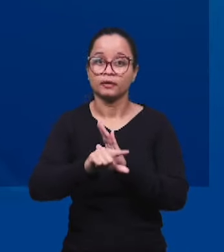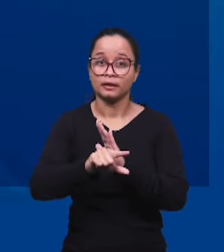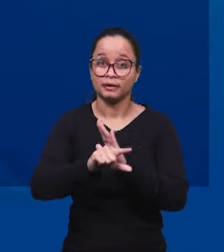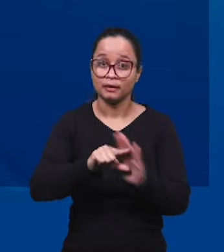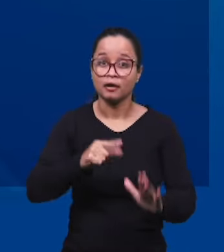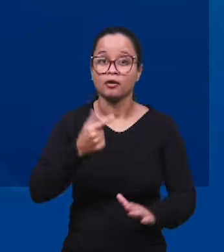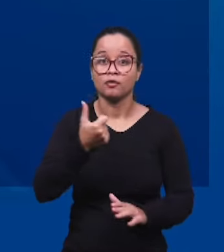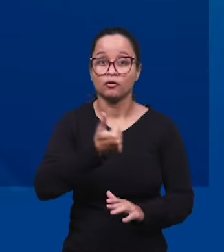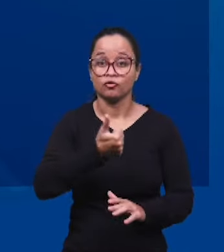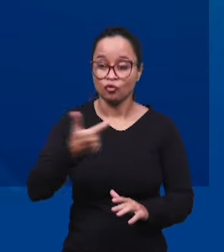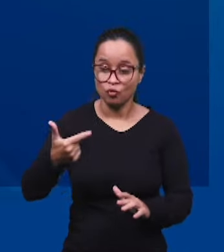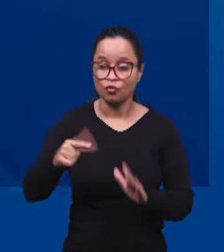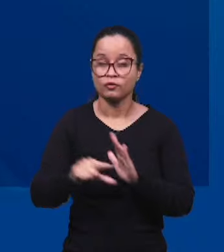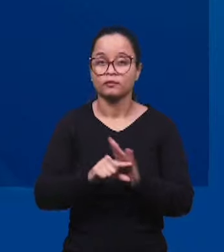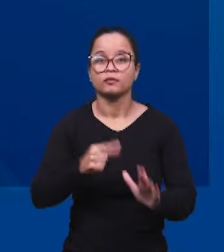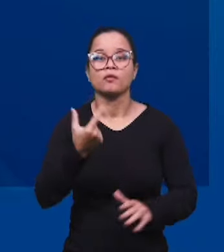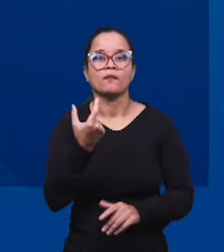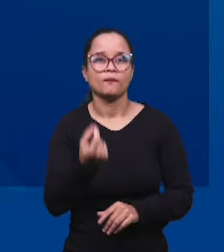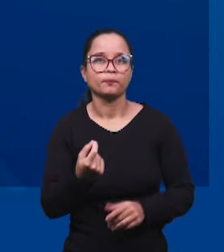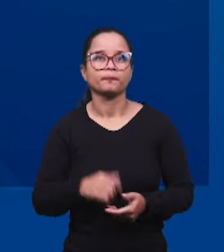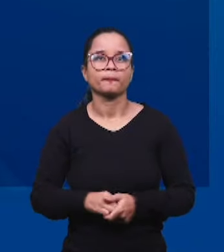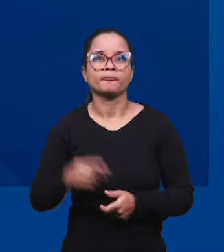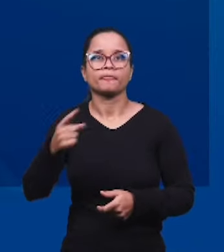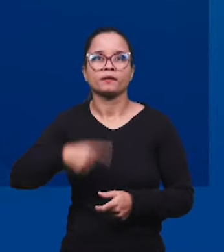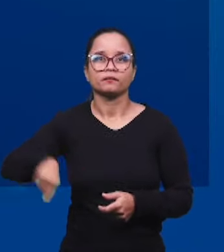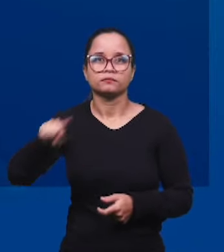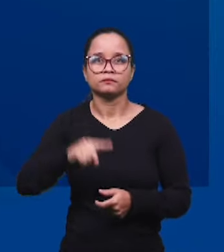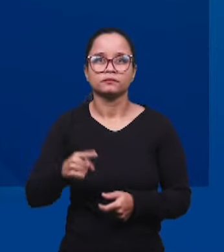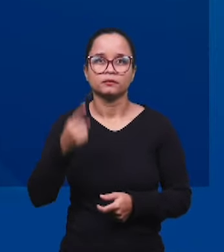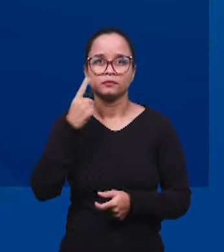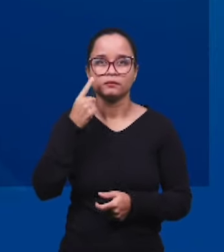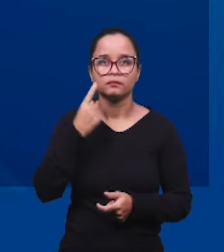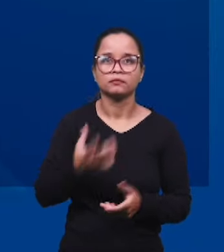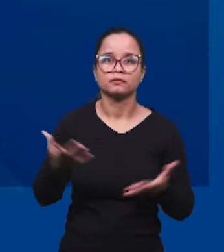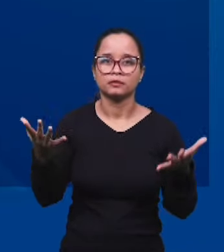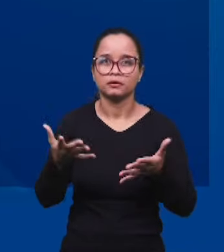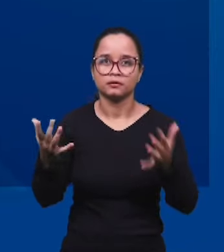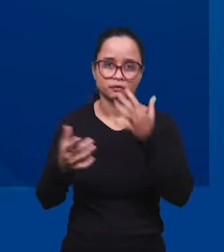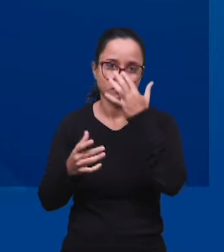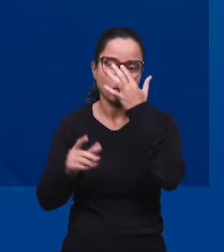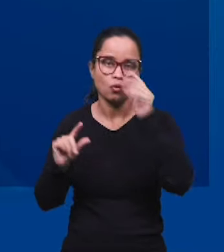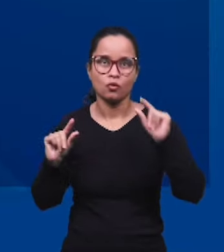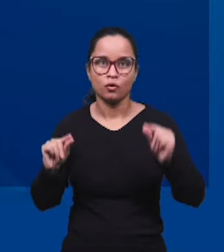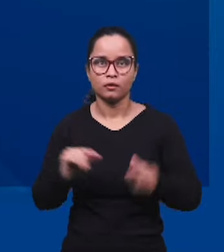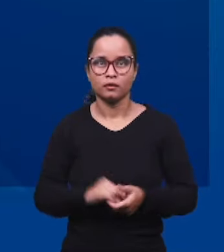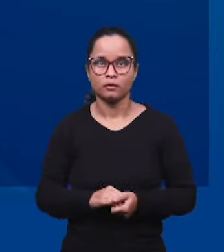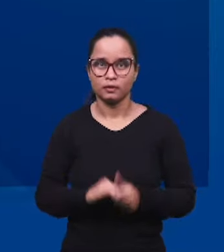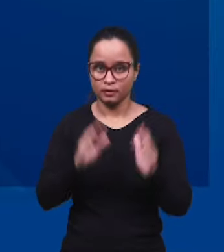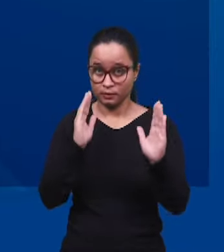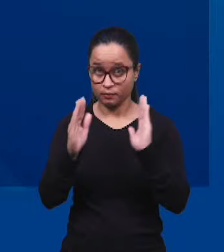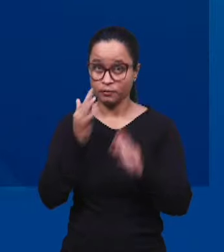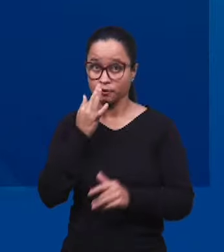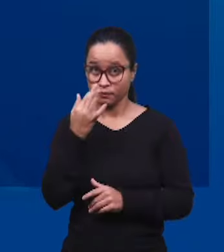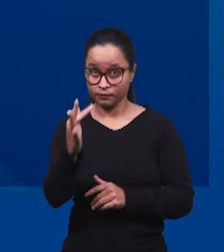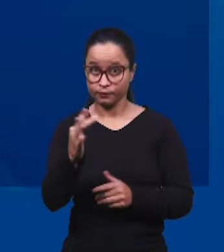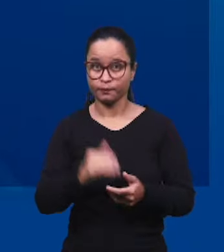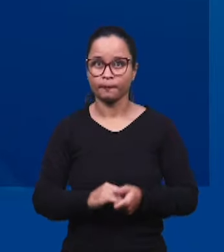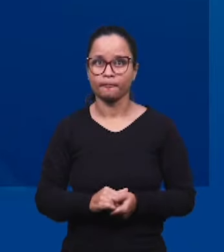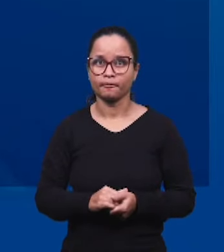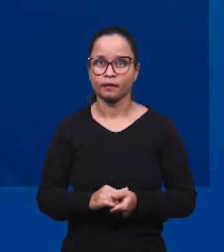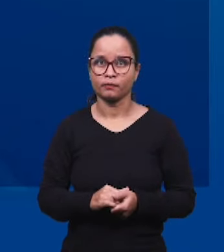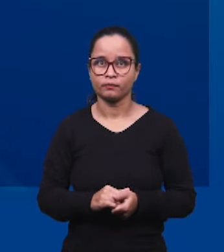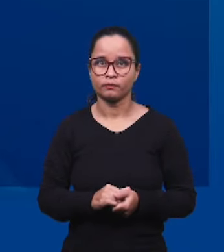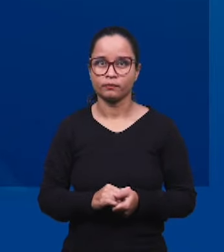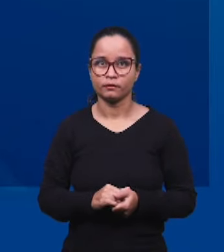e 20, constatamos que nos é dado a conhecer que, no tempo do breve, a Igreja